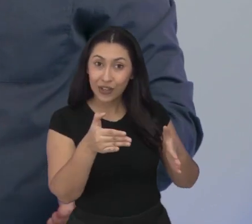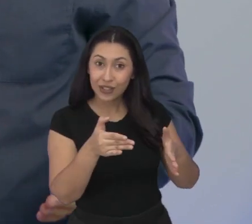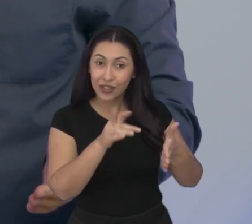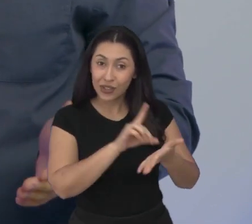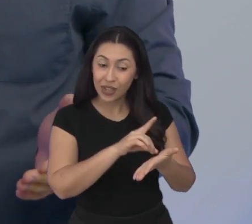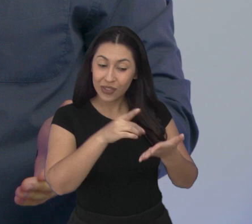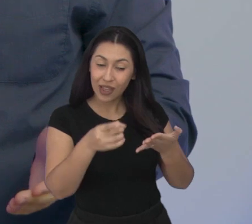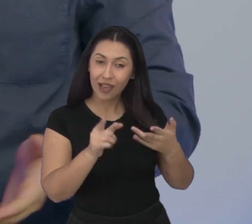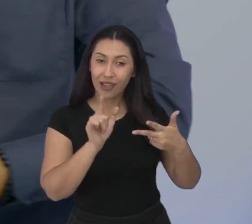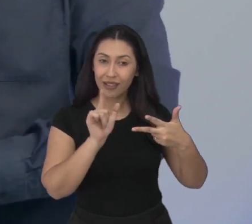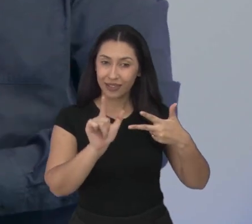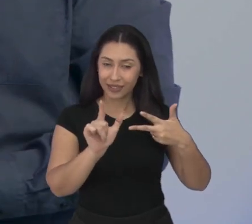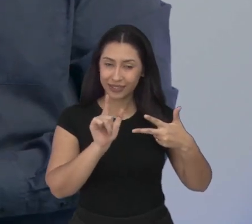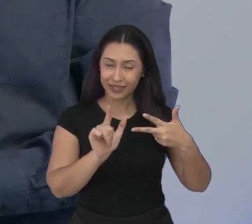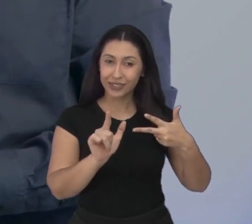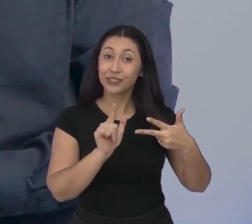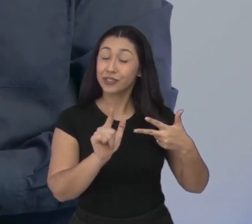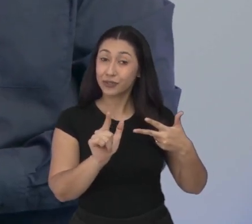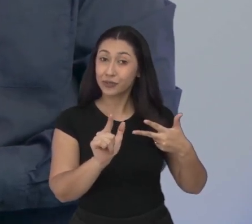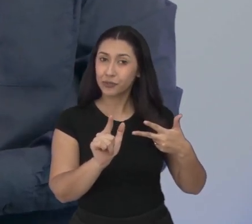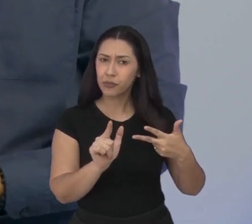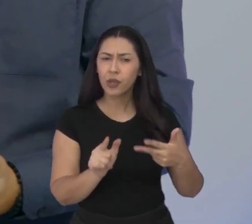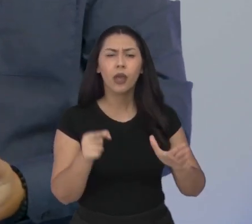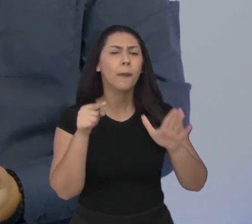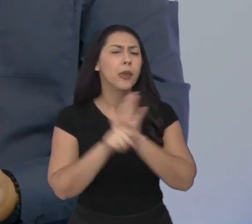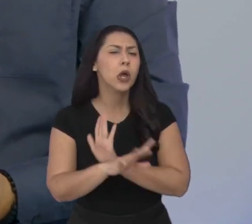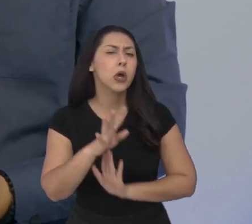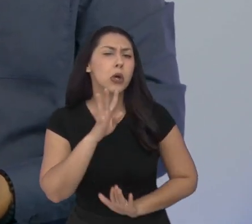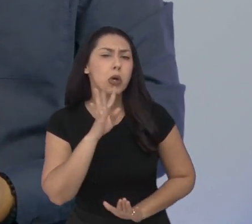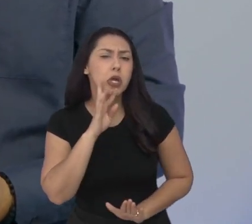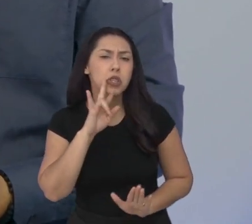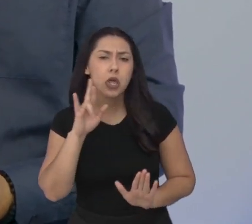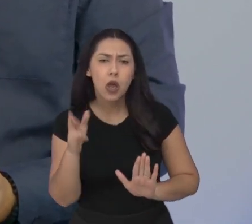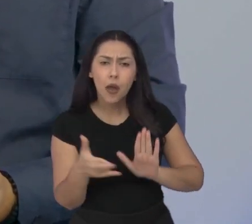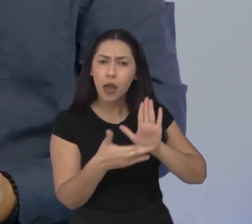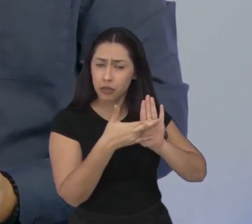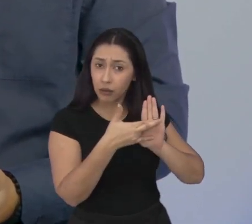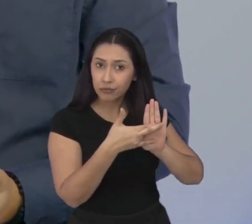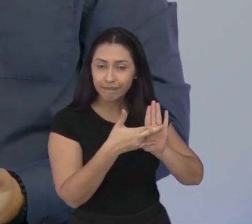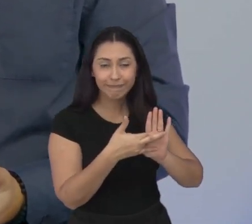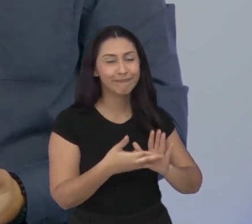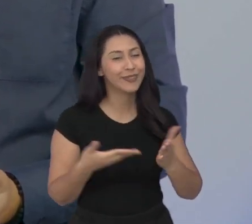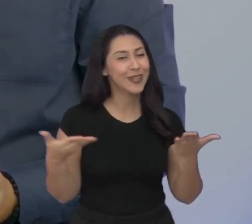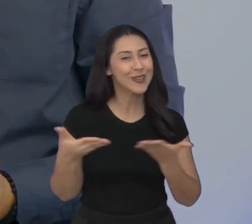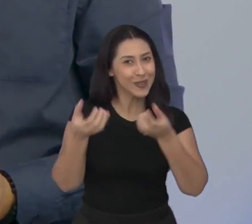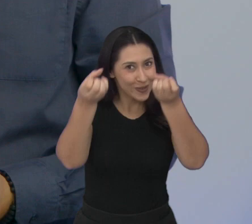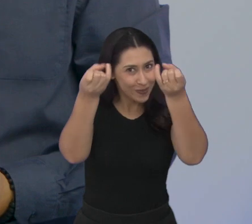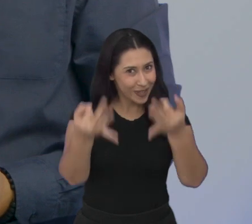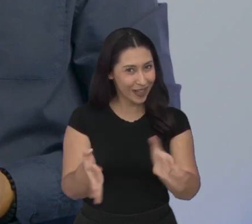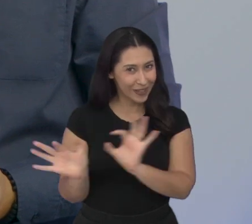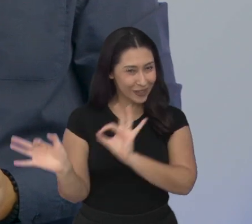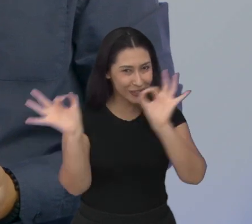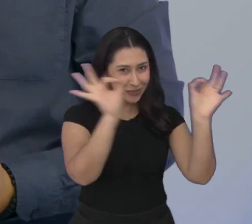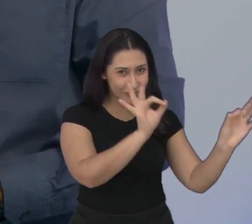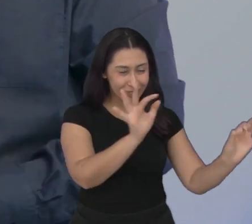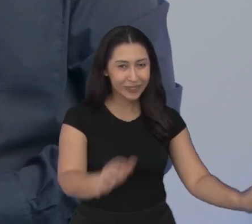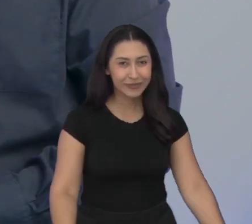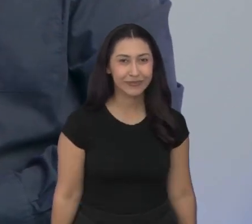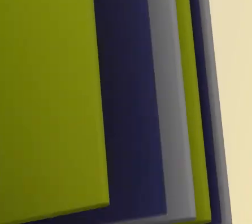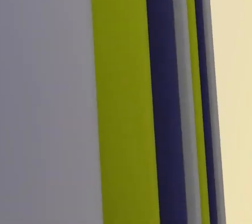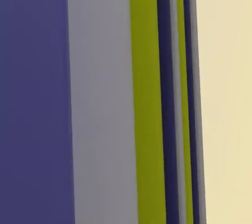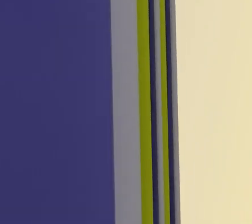chegou a hora do nosso quadro Dicionário Legislativo. Você sabe o que é o regimento interno? Bom, a gente explica agora, olha